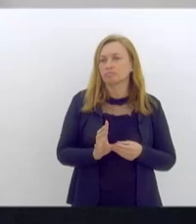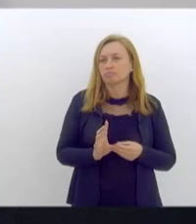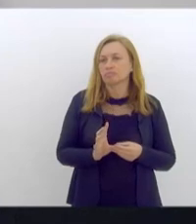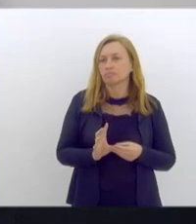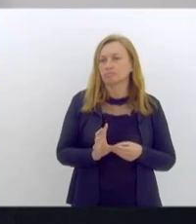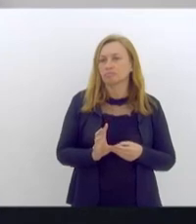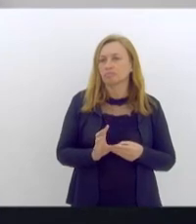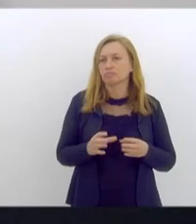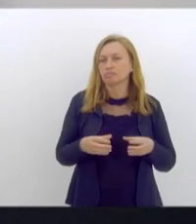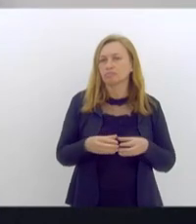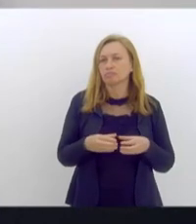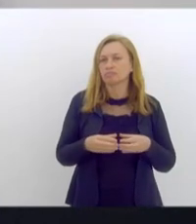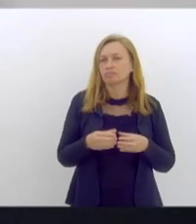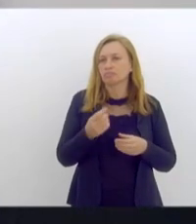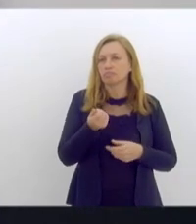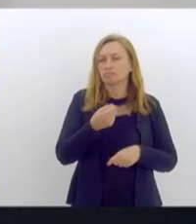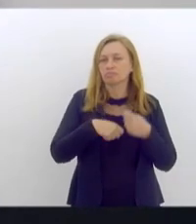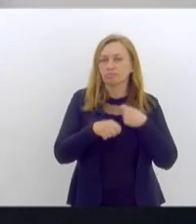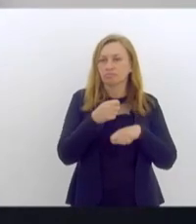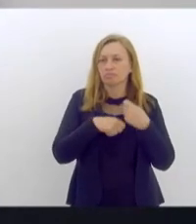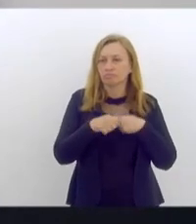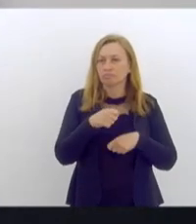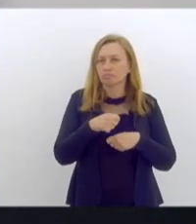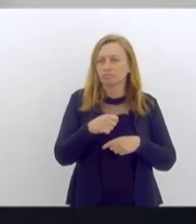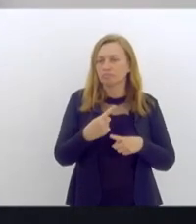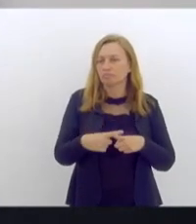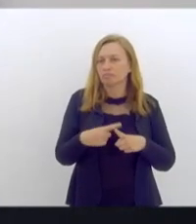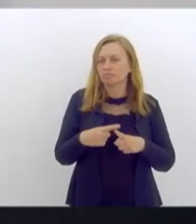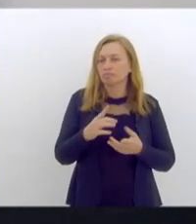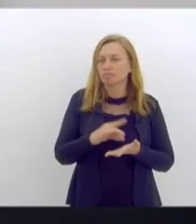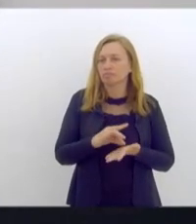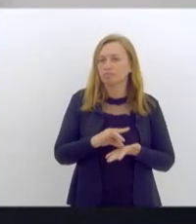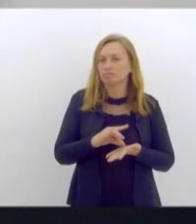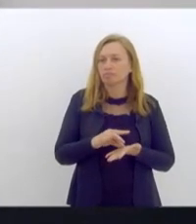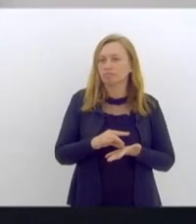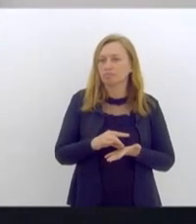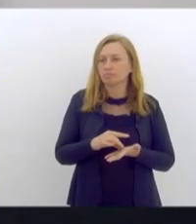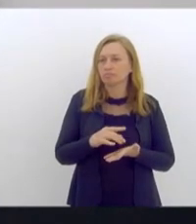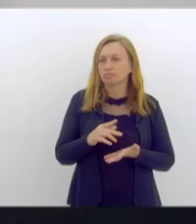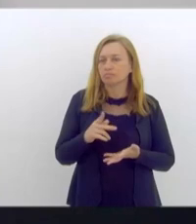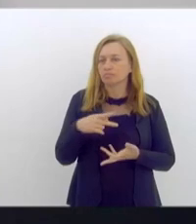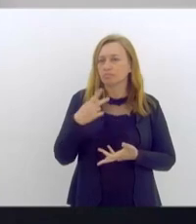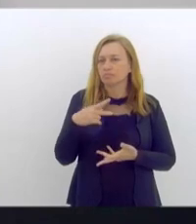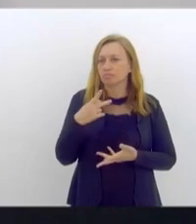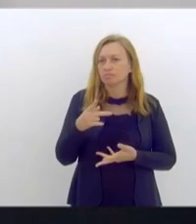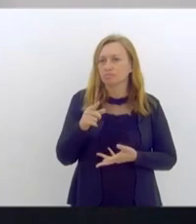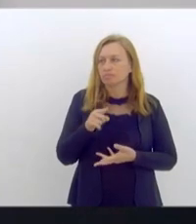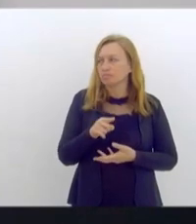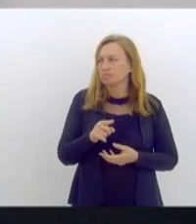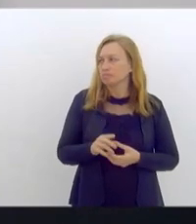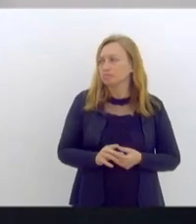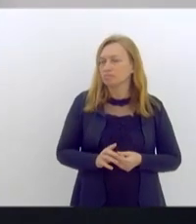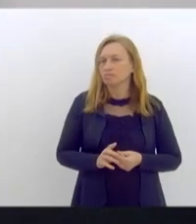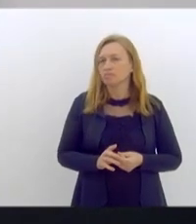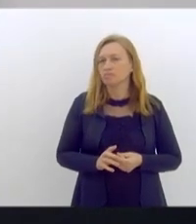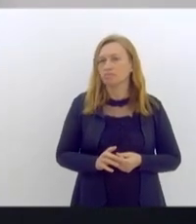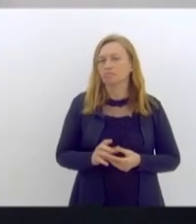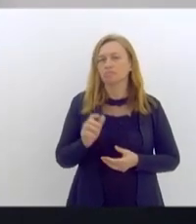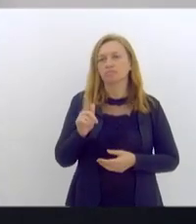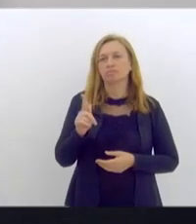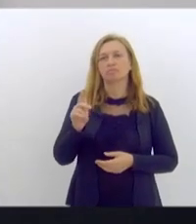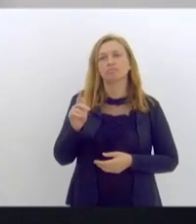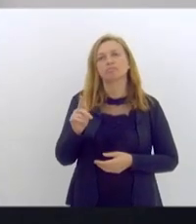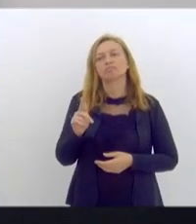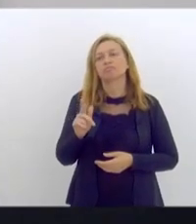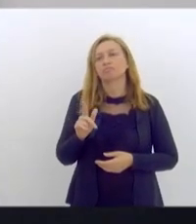com a da comissão de Economia né porque na verdade nós estamos falando ali água indústria